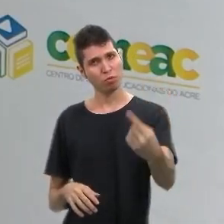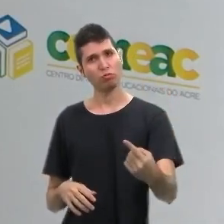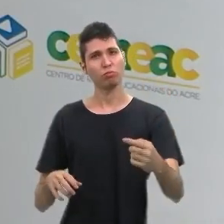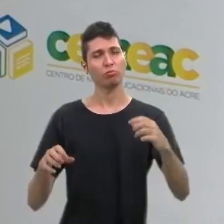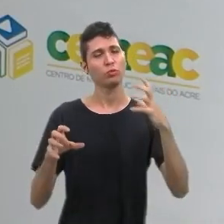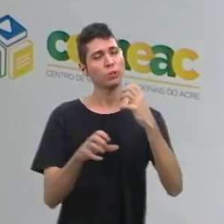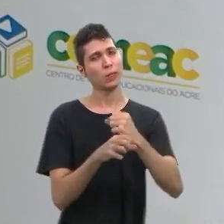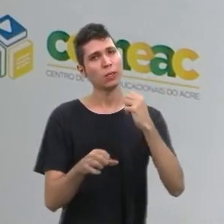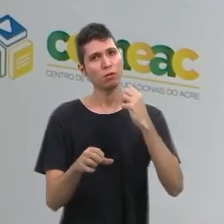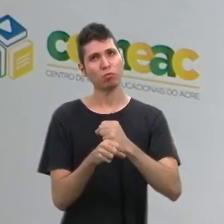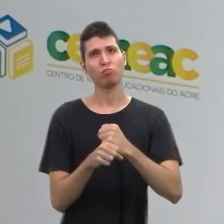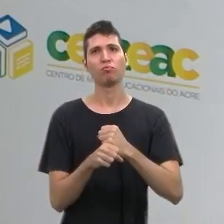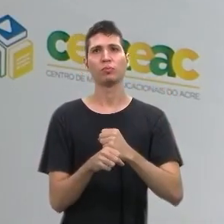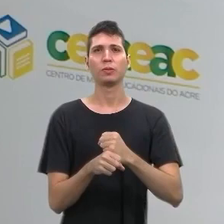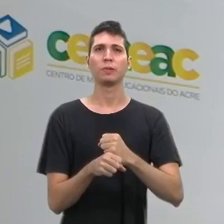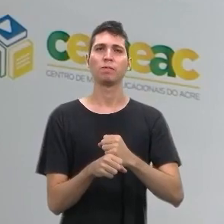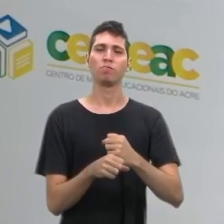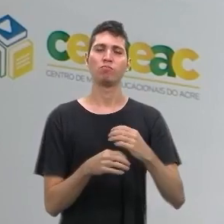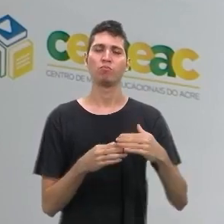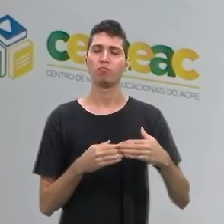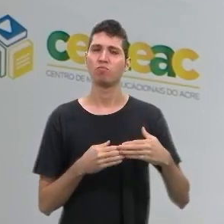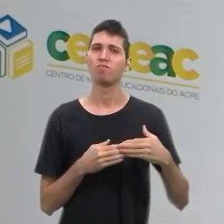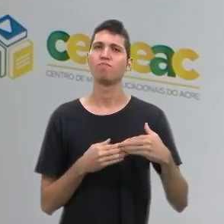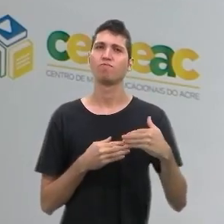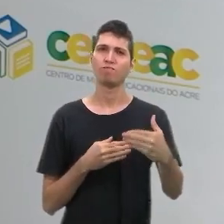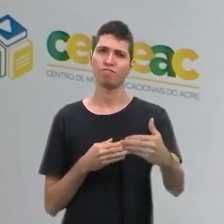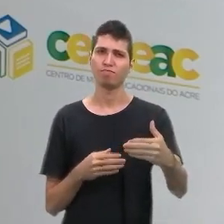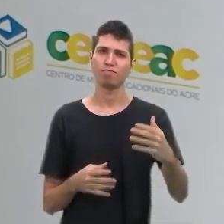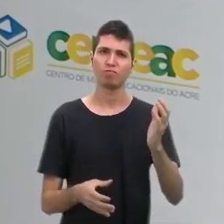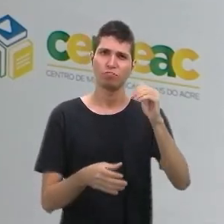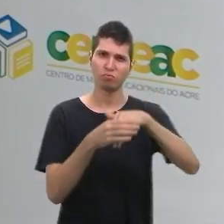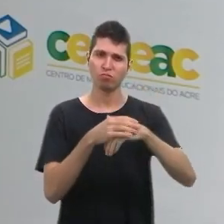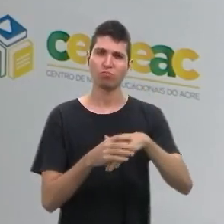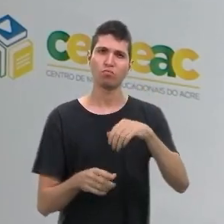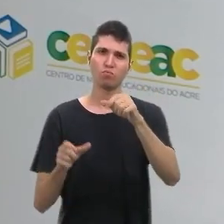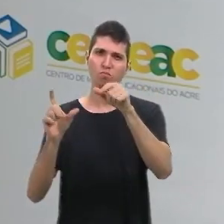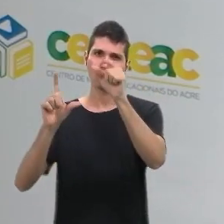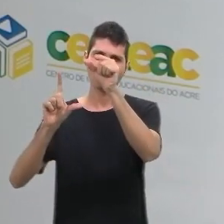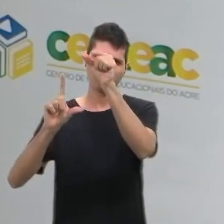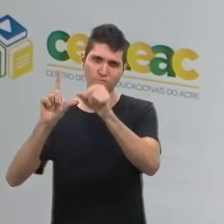moda, média e mediana, e agora a gente consegue aplicar isso dentro de gráficos. Vamos lá.